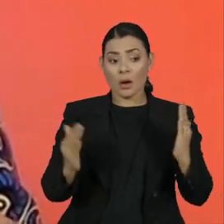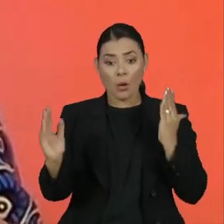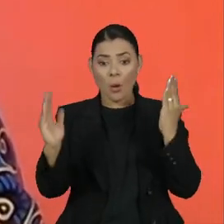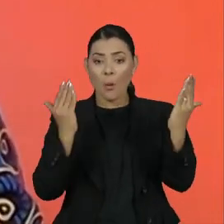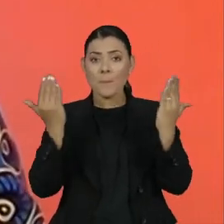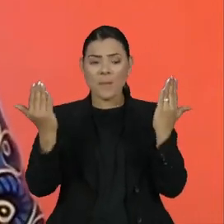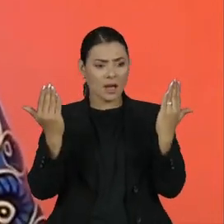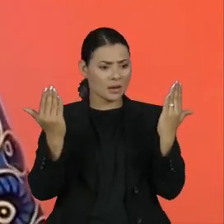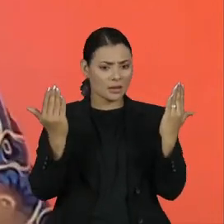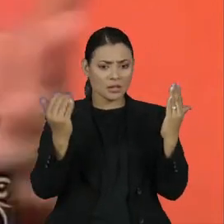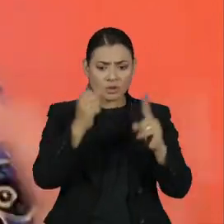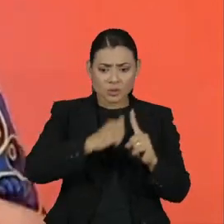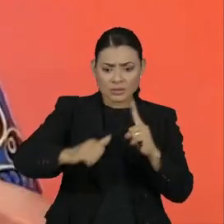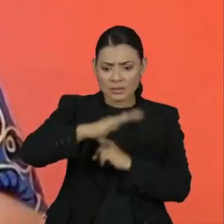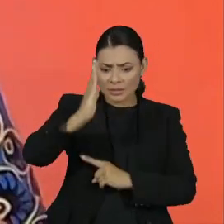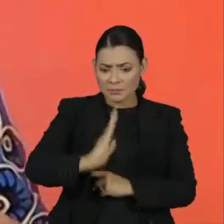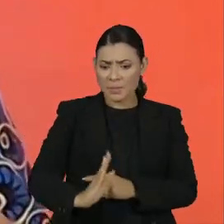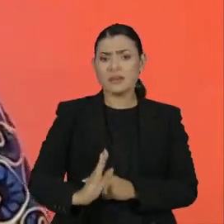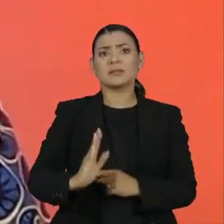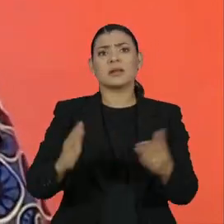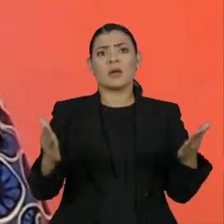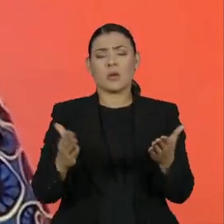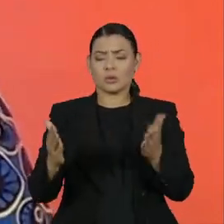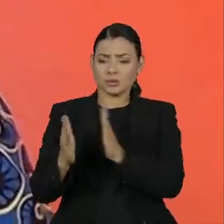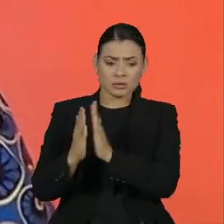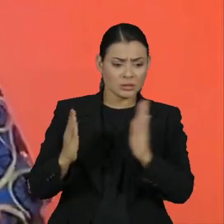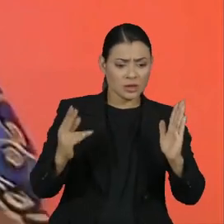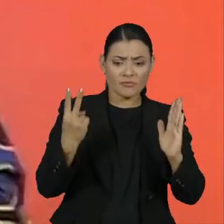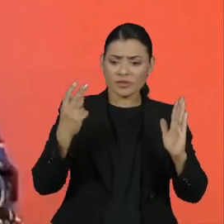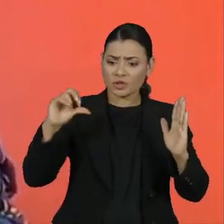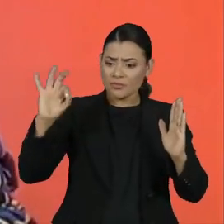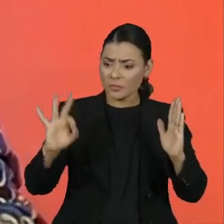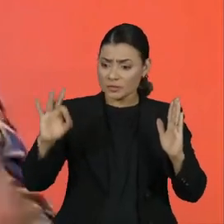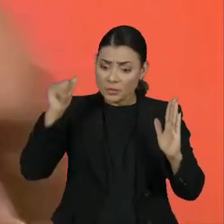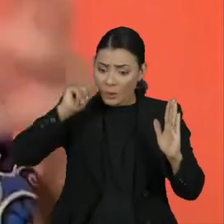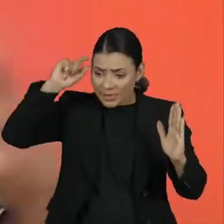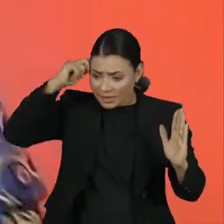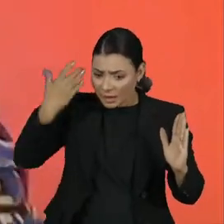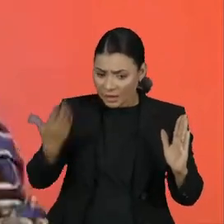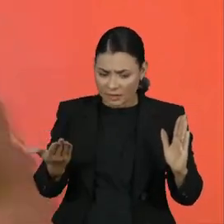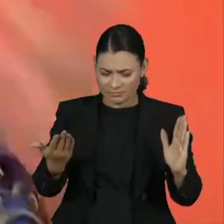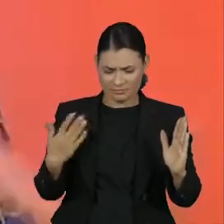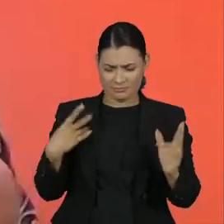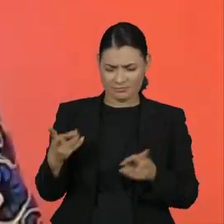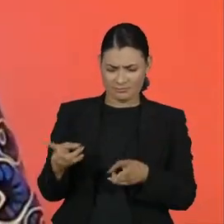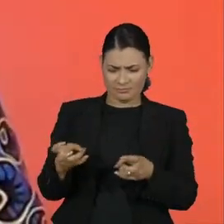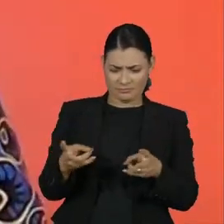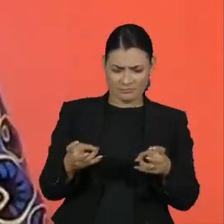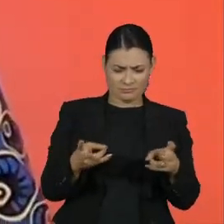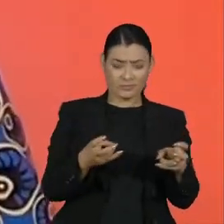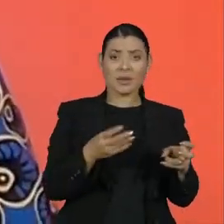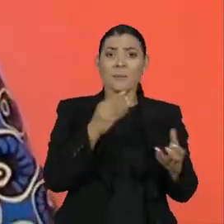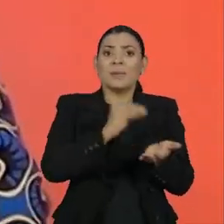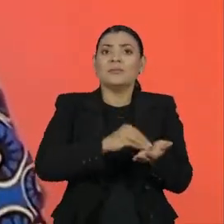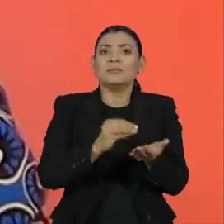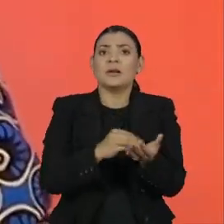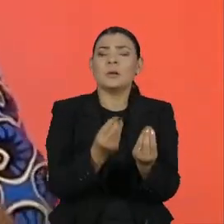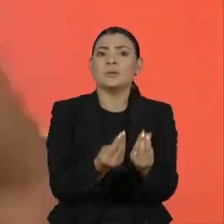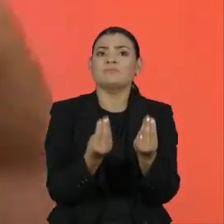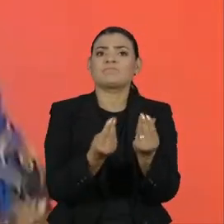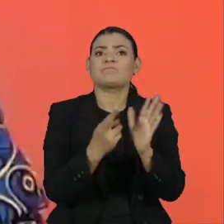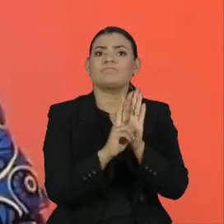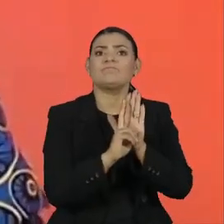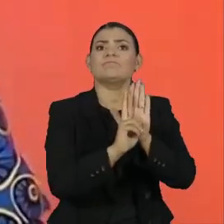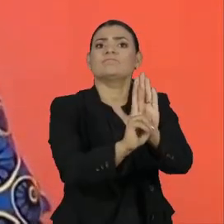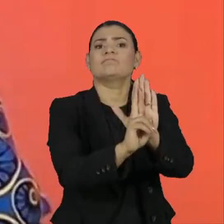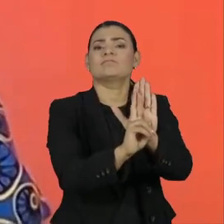com a demografia da sociedade brasileira, de novo, 29%, e vê essa lacuna, esse abismo de representatividade,